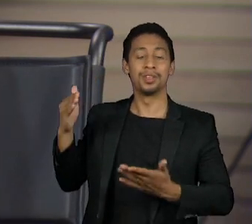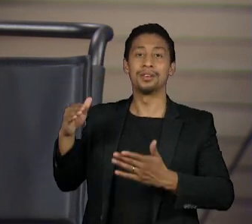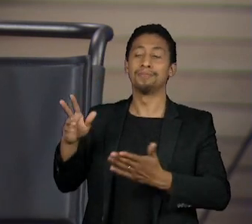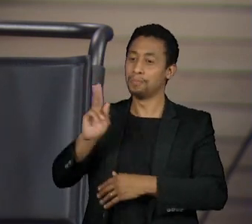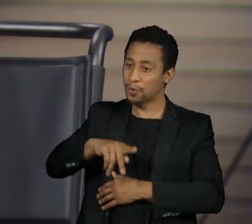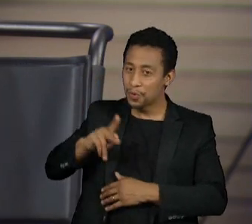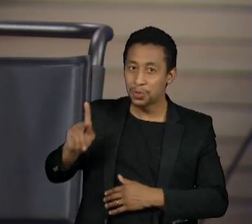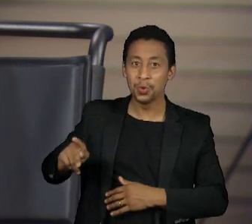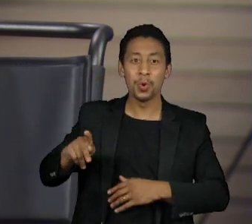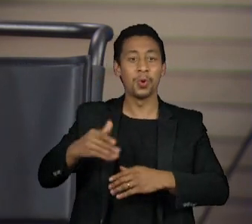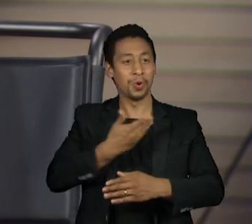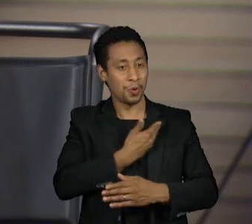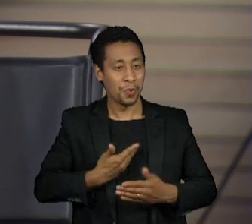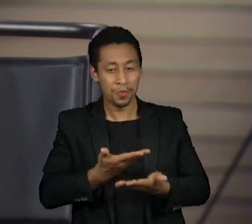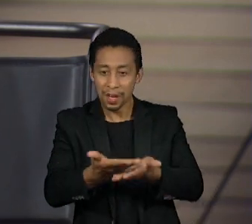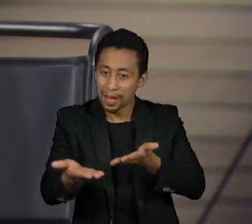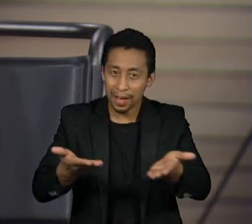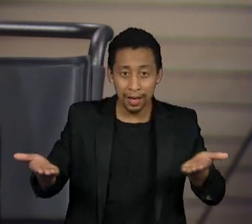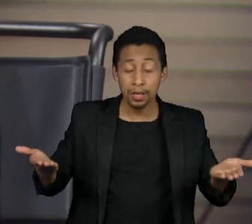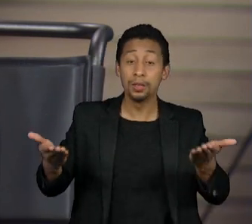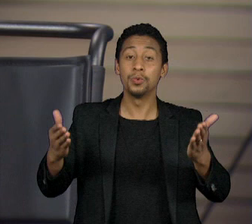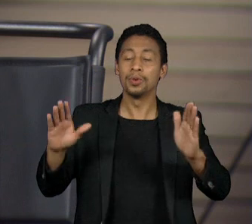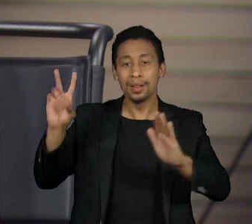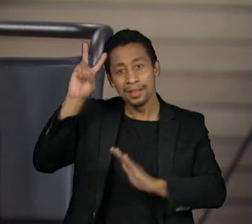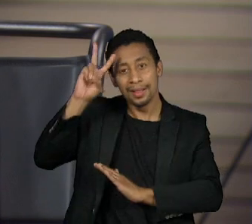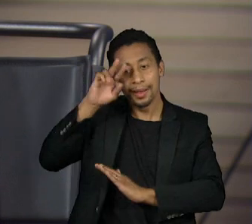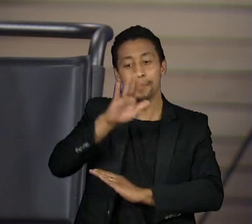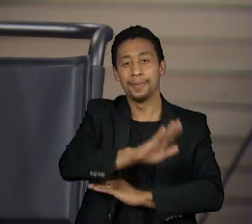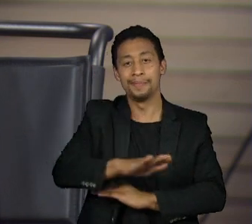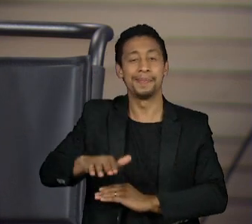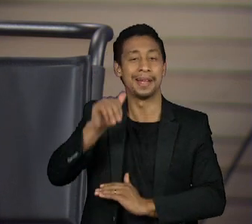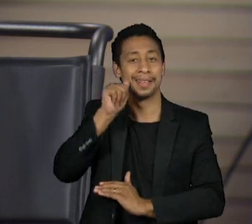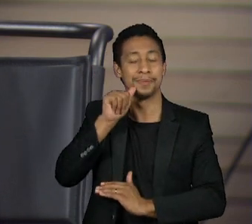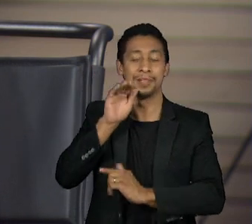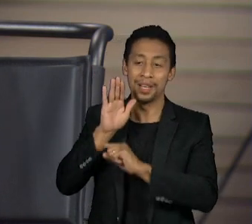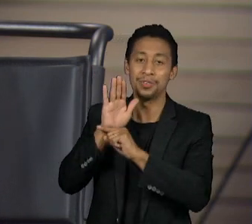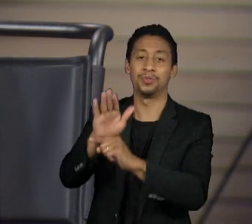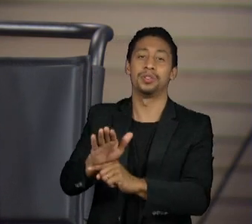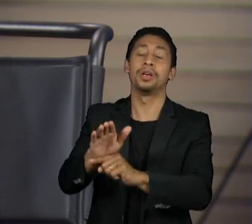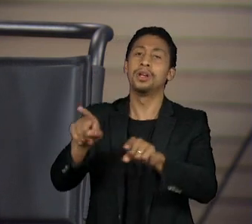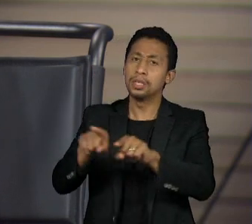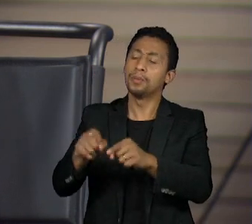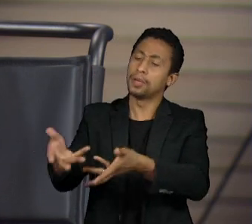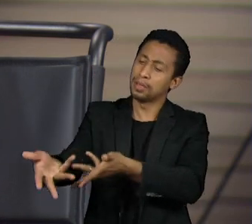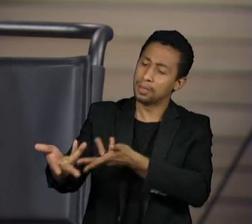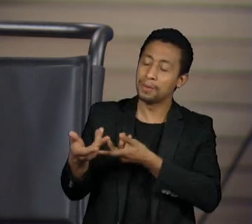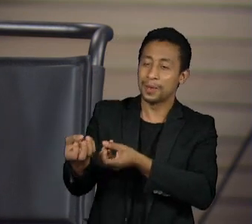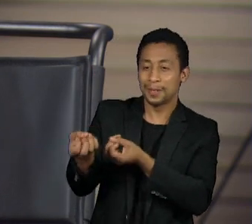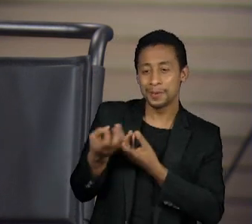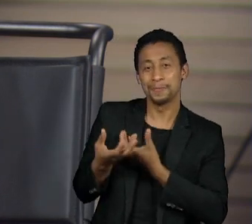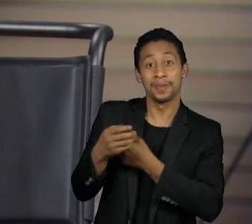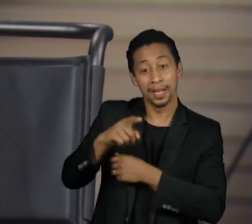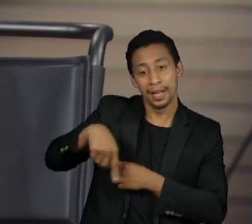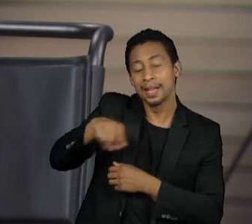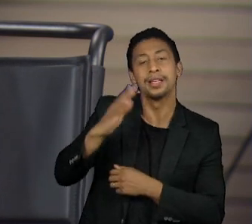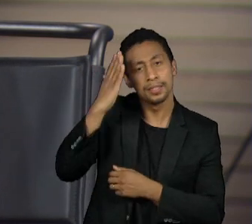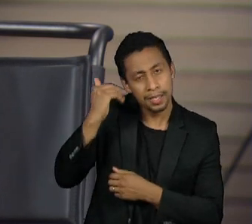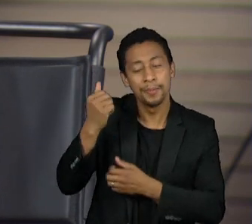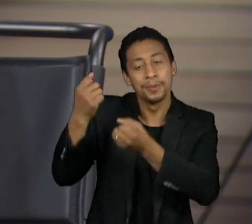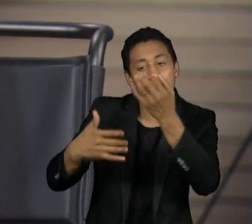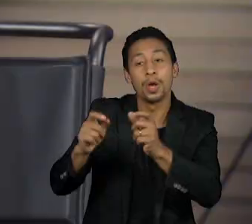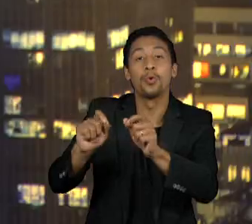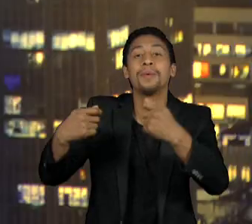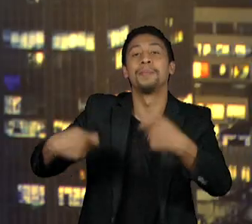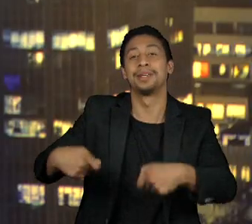mesas, possamos pensar nas meninas e trazê-las conosco, mas também criar espaços para que possamos escutá-las, porque elas sabem dizer aquilo que elas querem para a vida